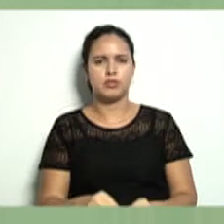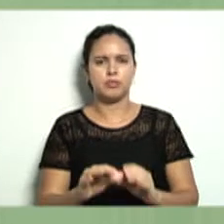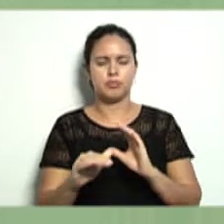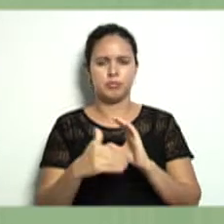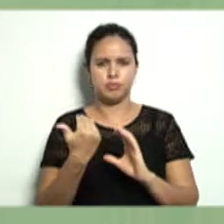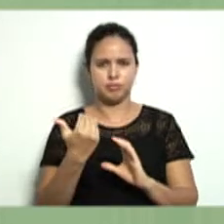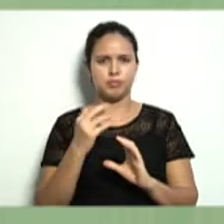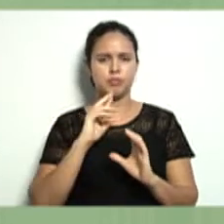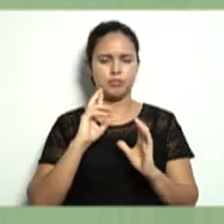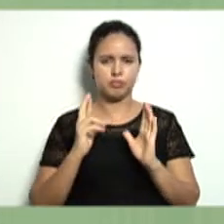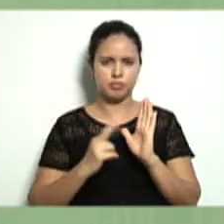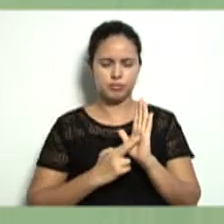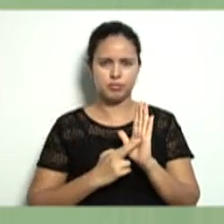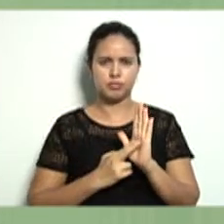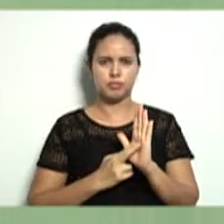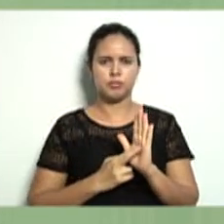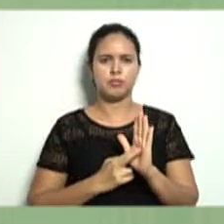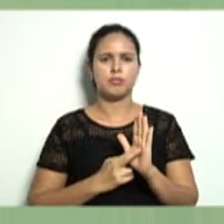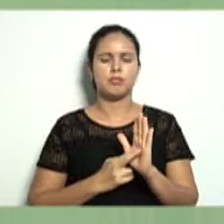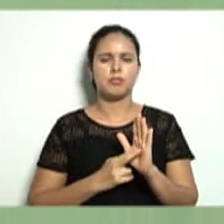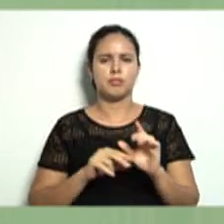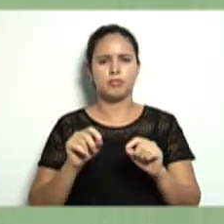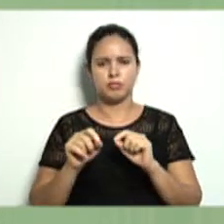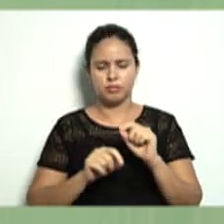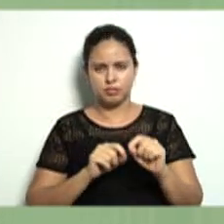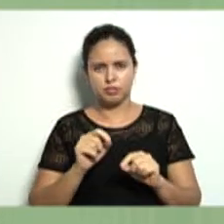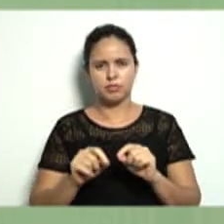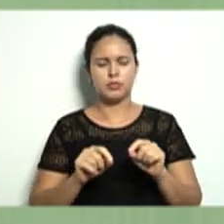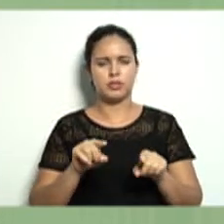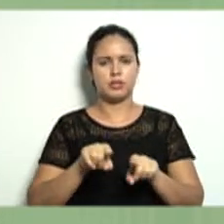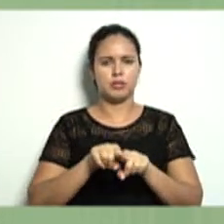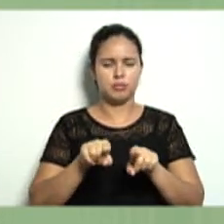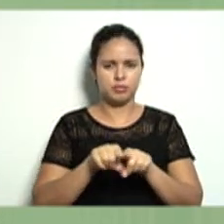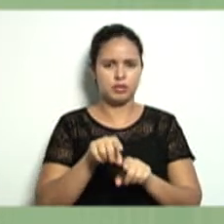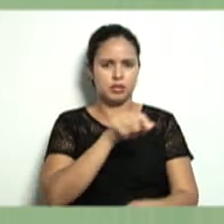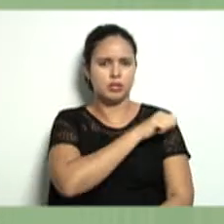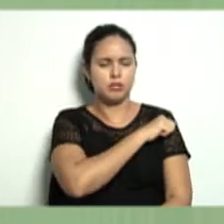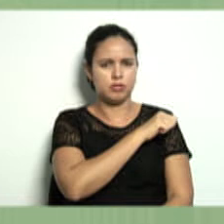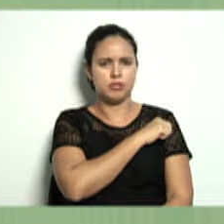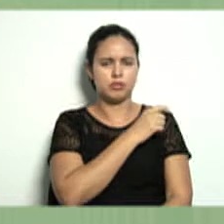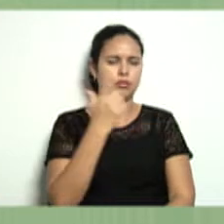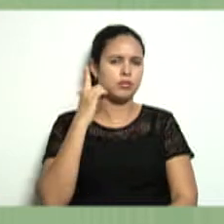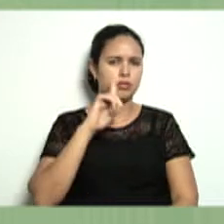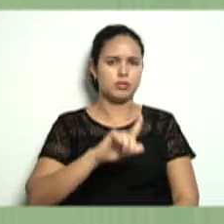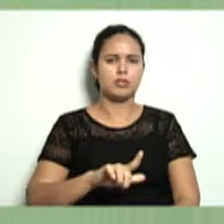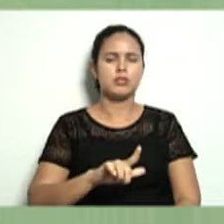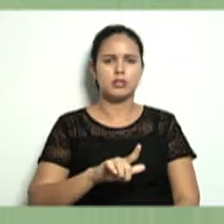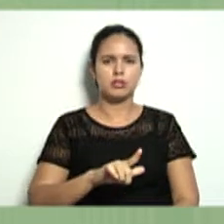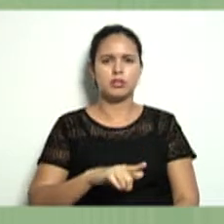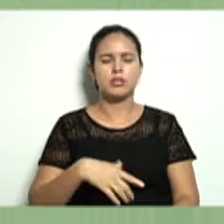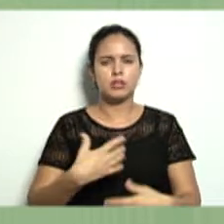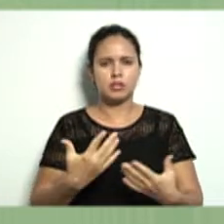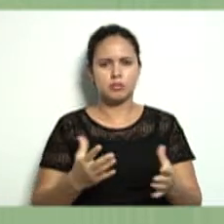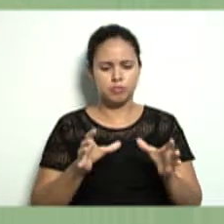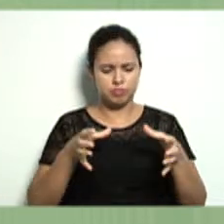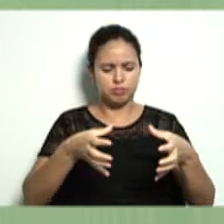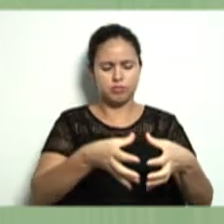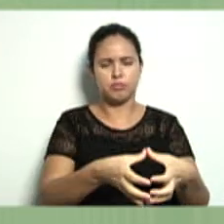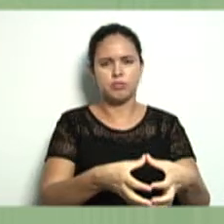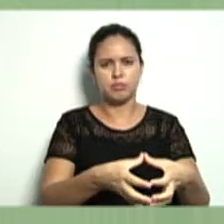as respostas, e parabenizar aqueles que não encaminharam as respostas, mas que também acertaram. Realmente,